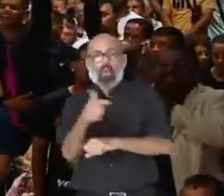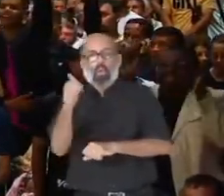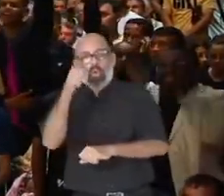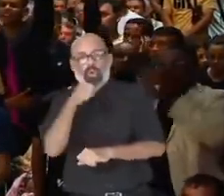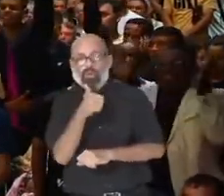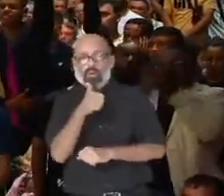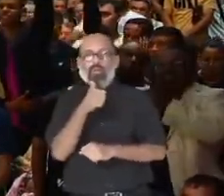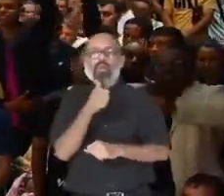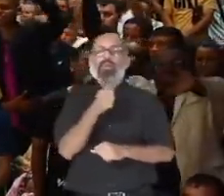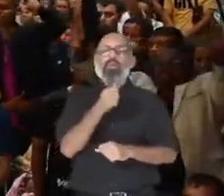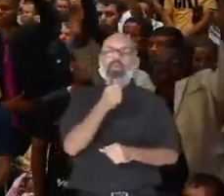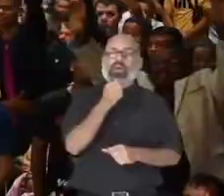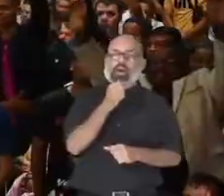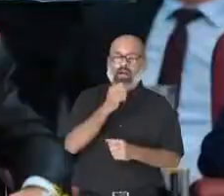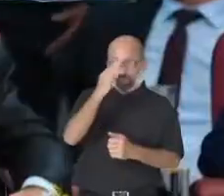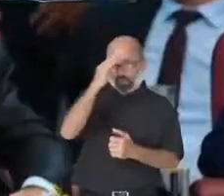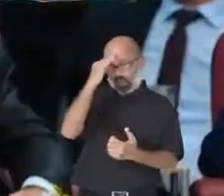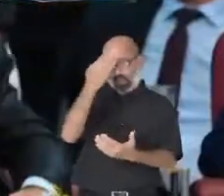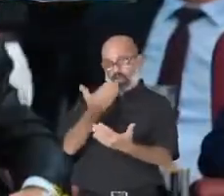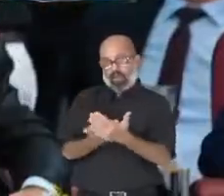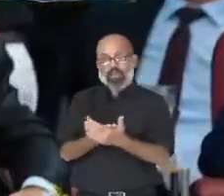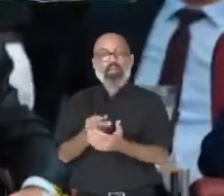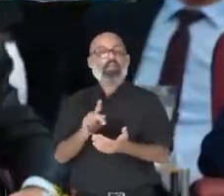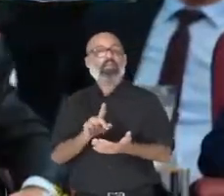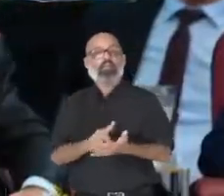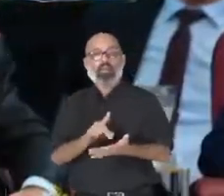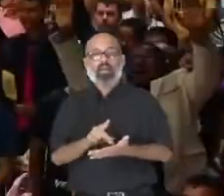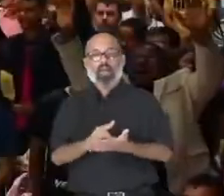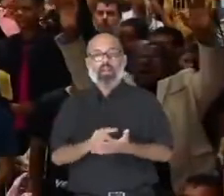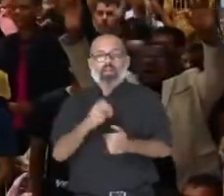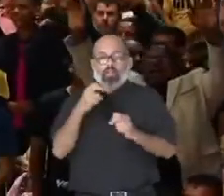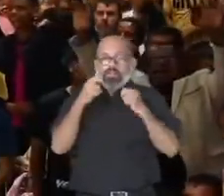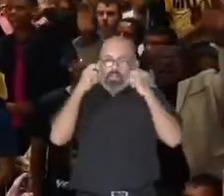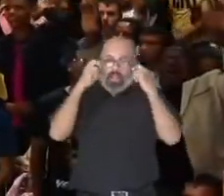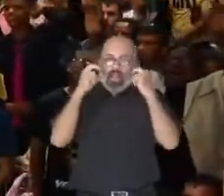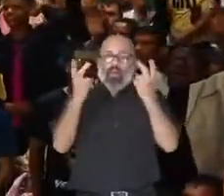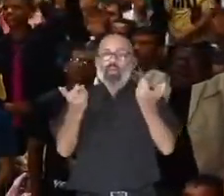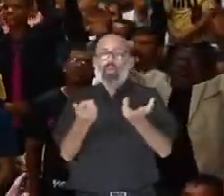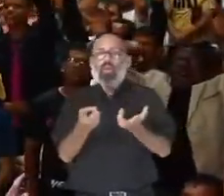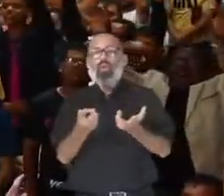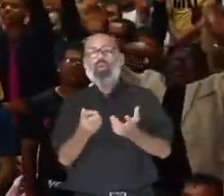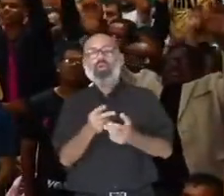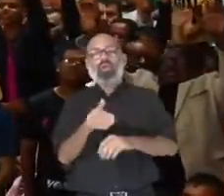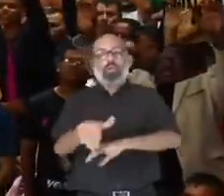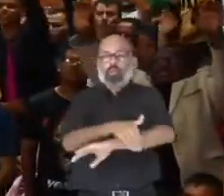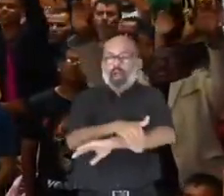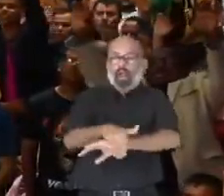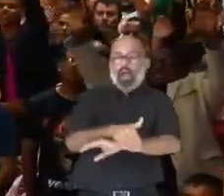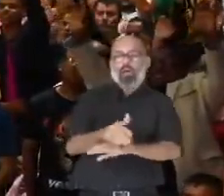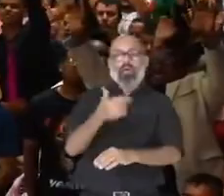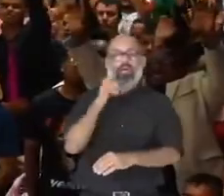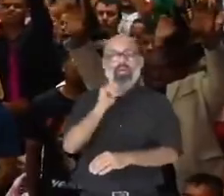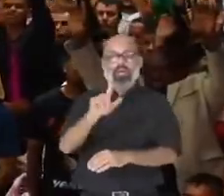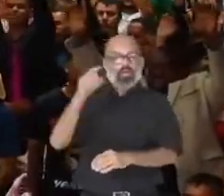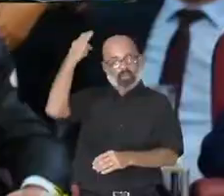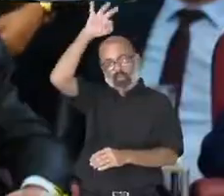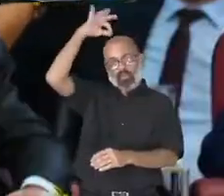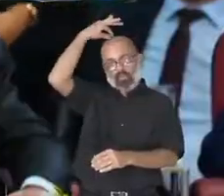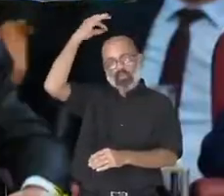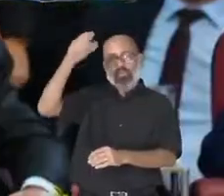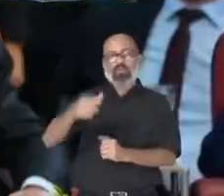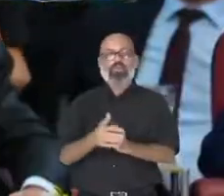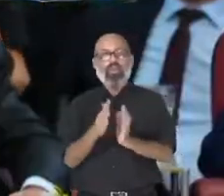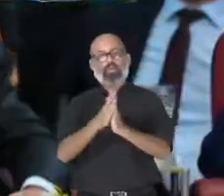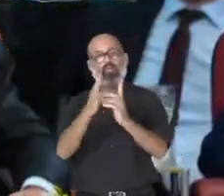Santo ainda é crente de verdade. Quem recebeu o Espírito Santo tem vergonha de mostrar as suas vergonhas pela rua. Quem recebeu o Espírito Santo não vem para a